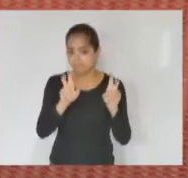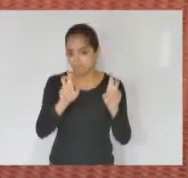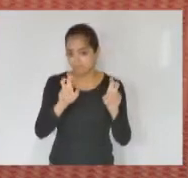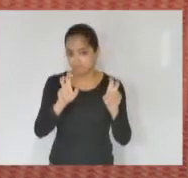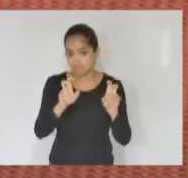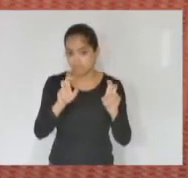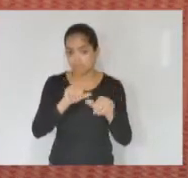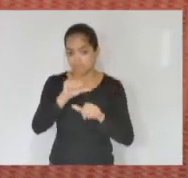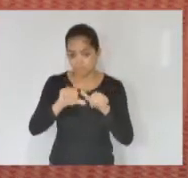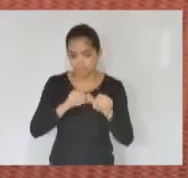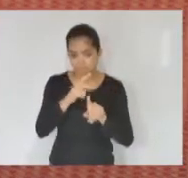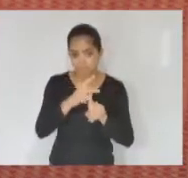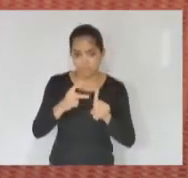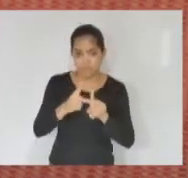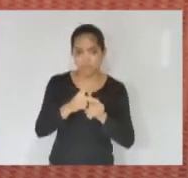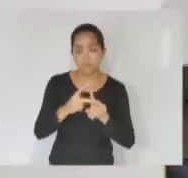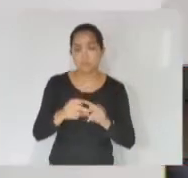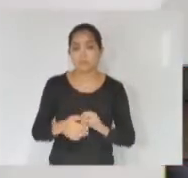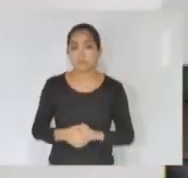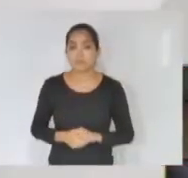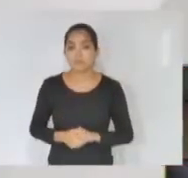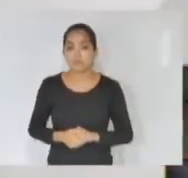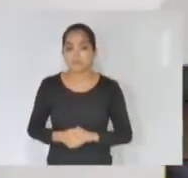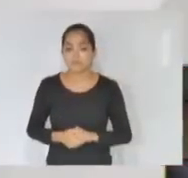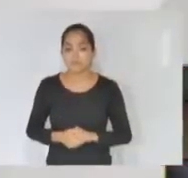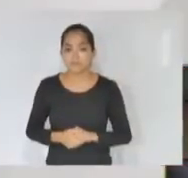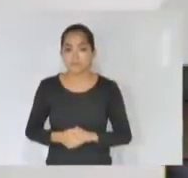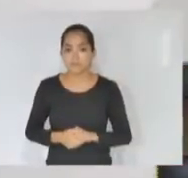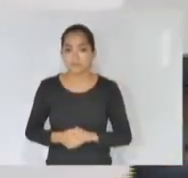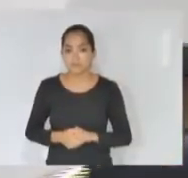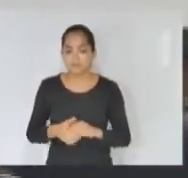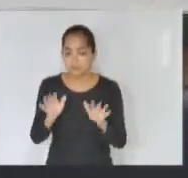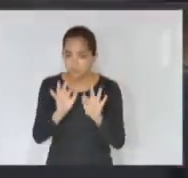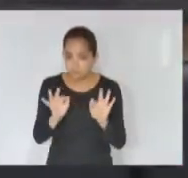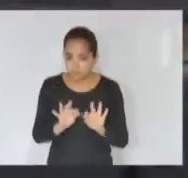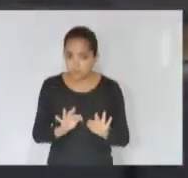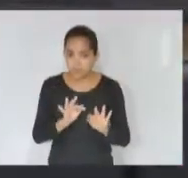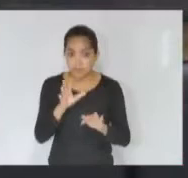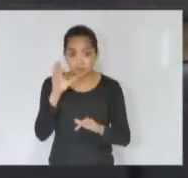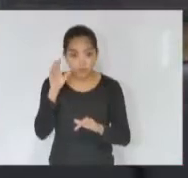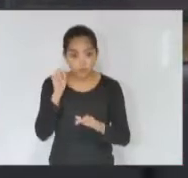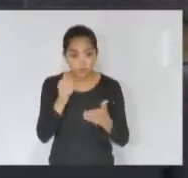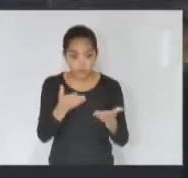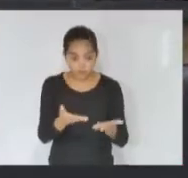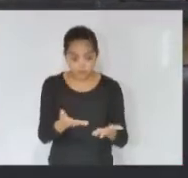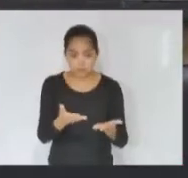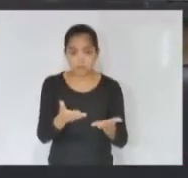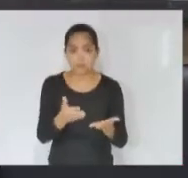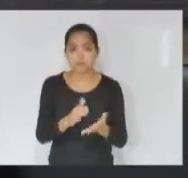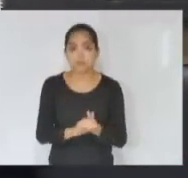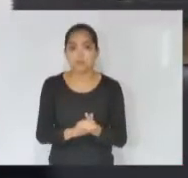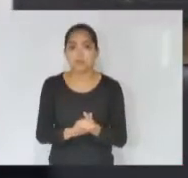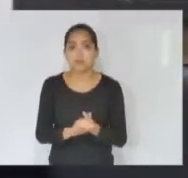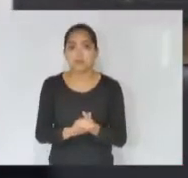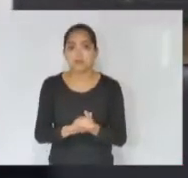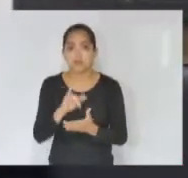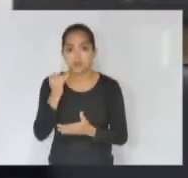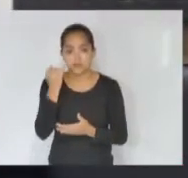à reforma da Previdência. Muito obrigado, deputado. Fico muito feliz de ouvir suas palavras. Deputado Gessé, uma